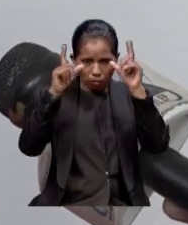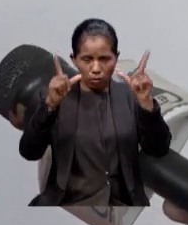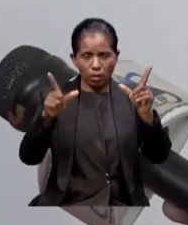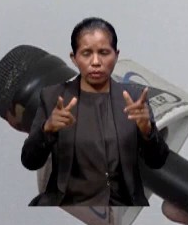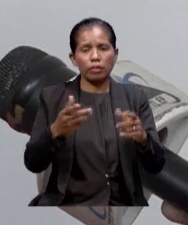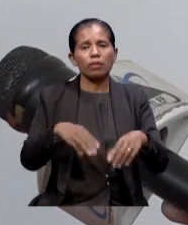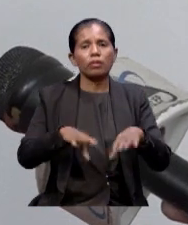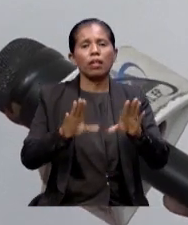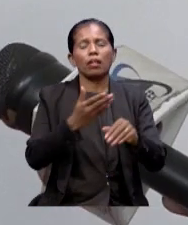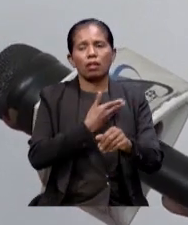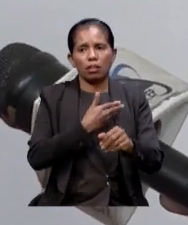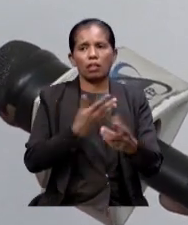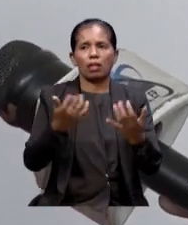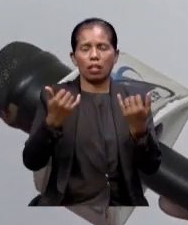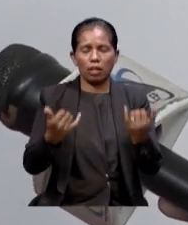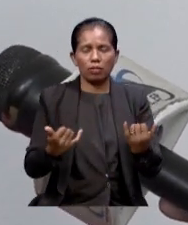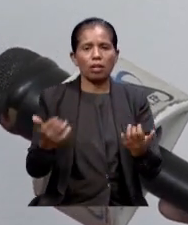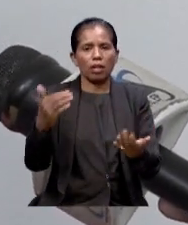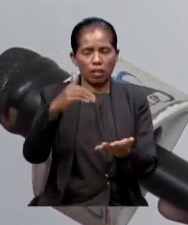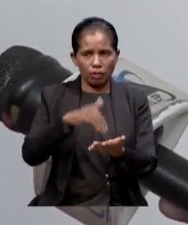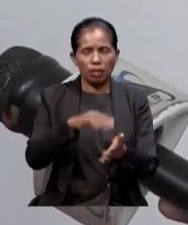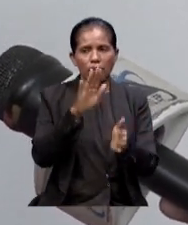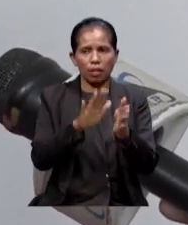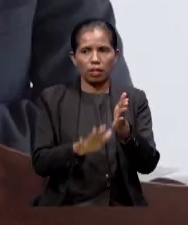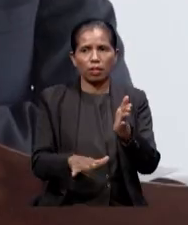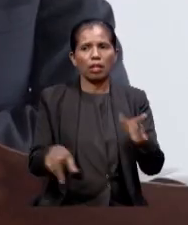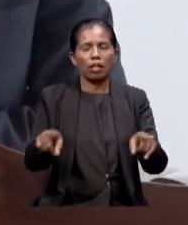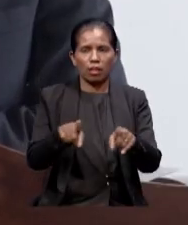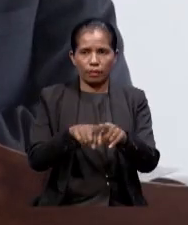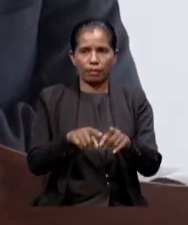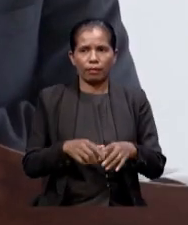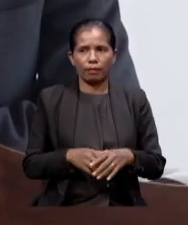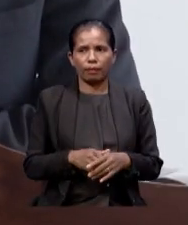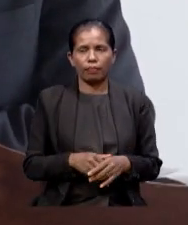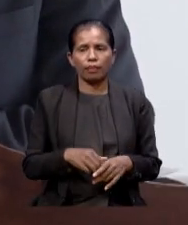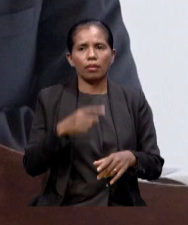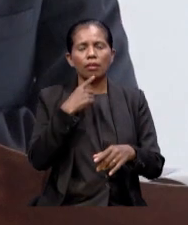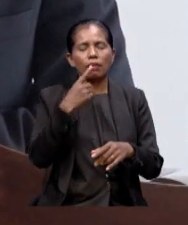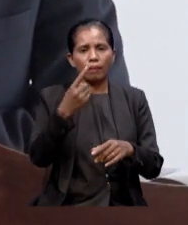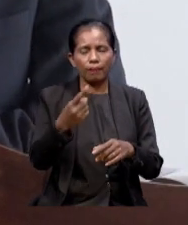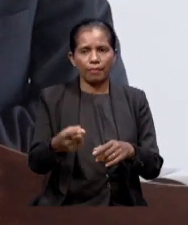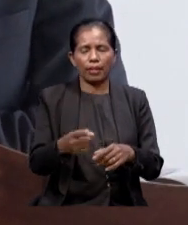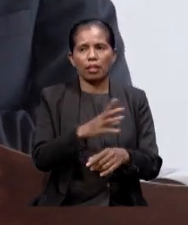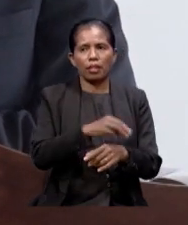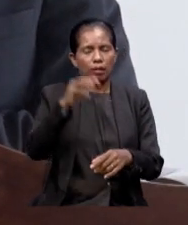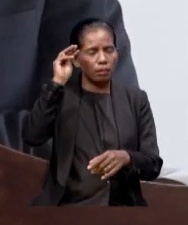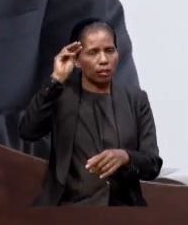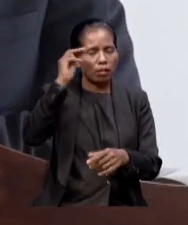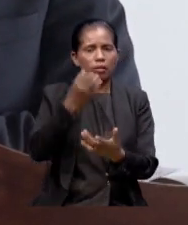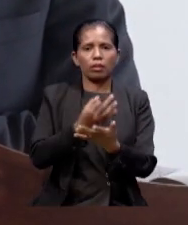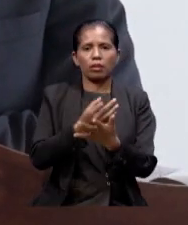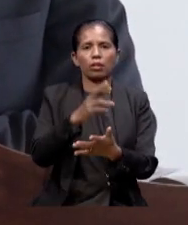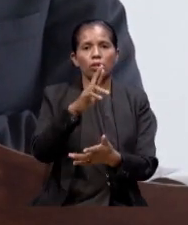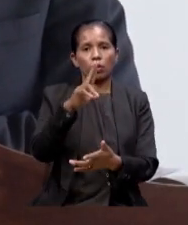mas depois agora ni começa a recupera fali, nia fila fali ba preço normal ona. Hatamba questão ne ministro Finanças Rui